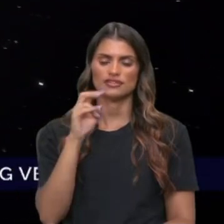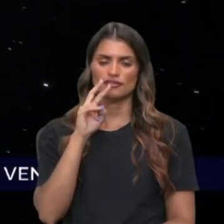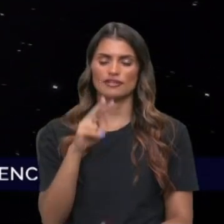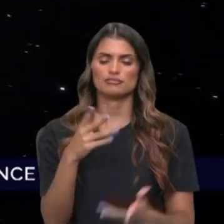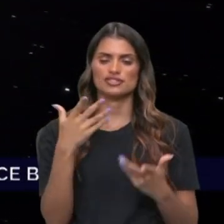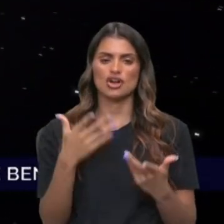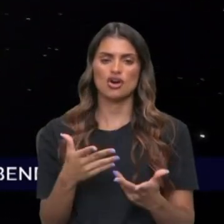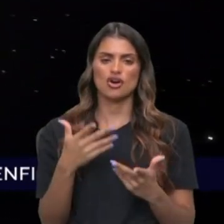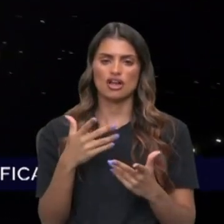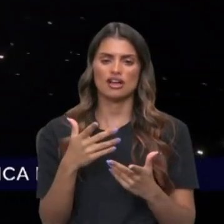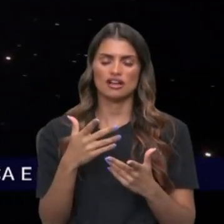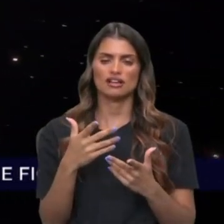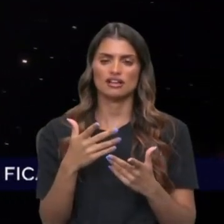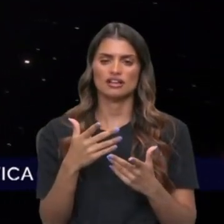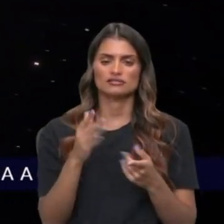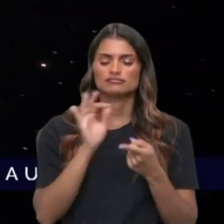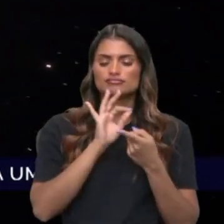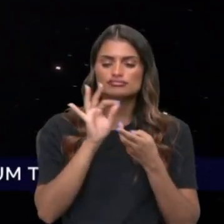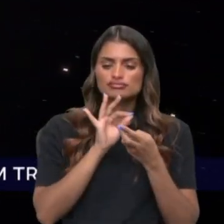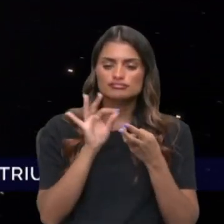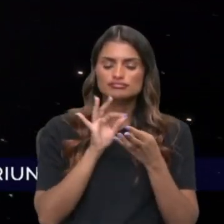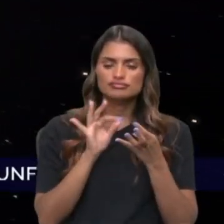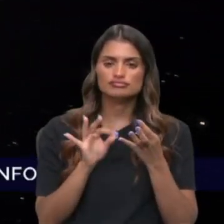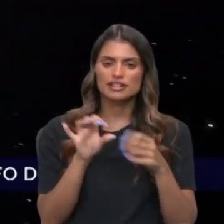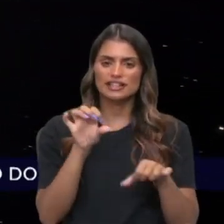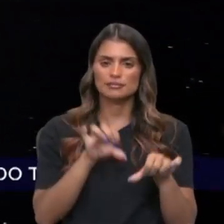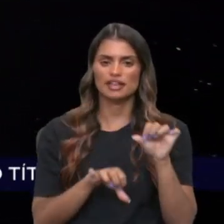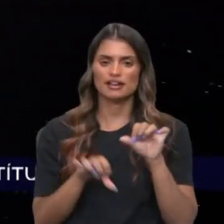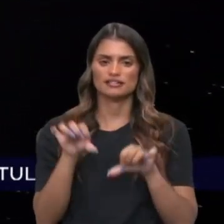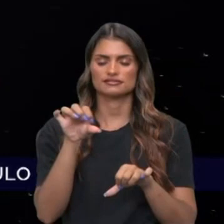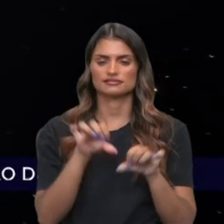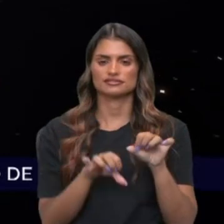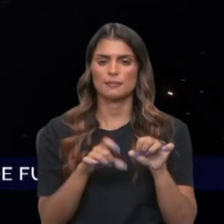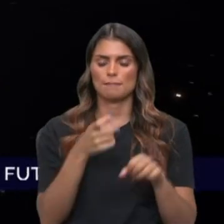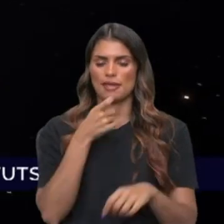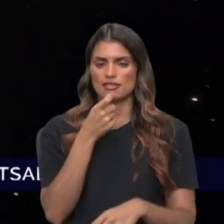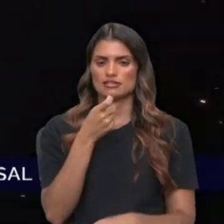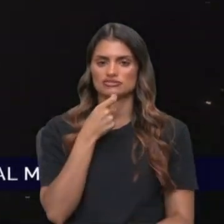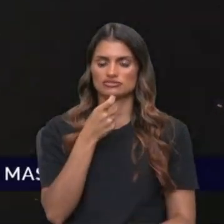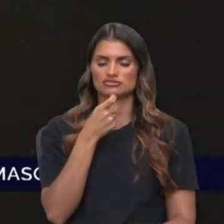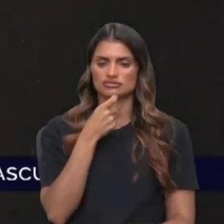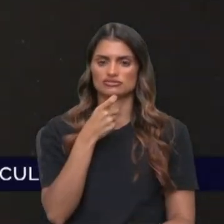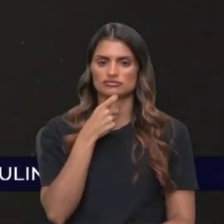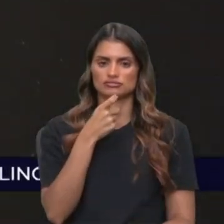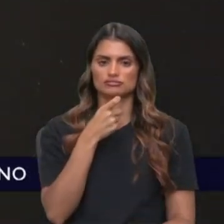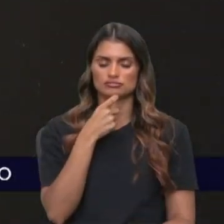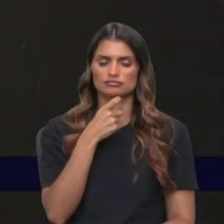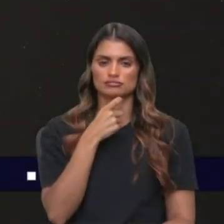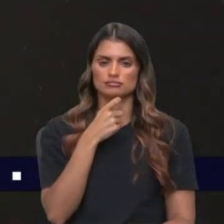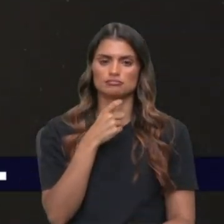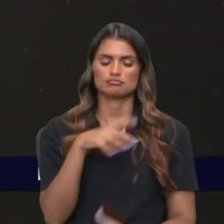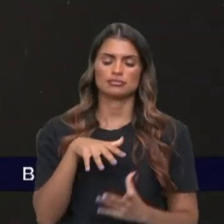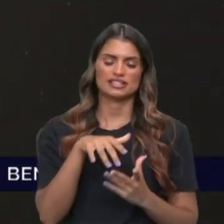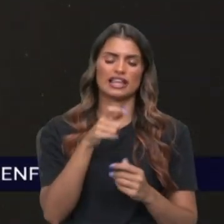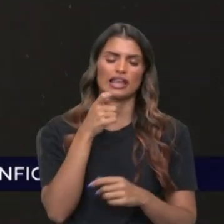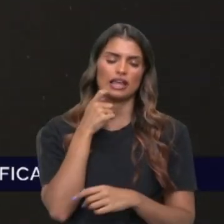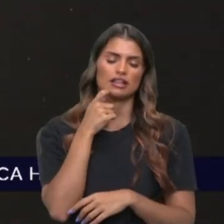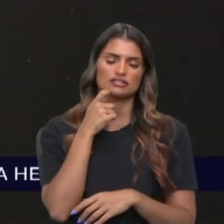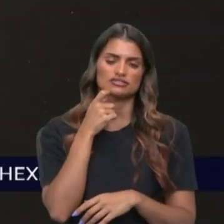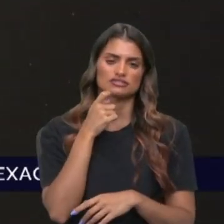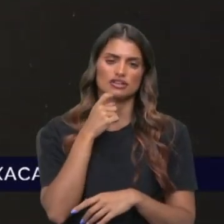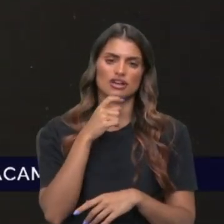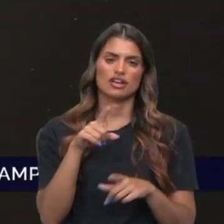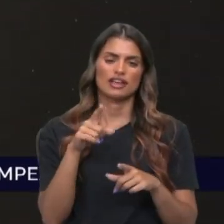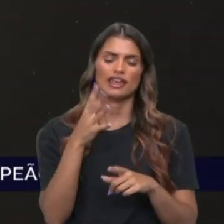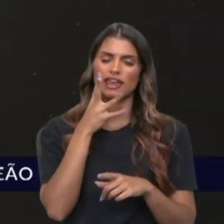na sua atmosfera os elementos que fazem parte, a química que faz parte das rochas. Em planetas tão quentes como estes, aquilo é tudo vaporizado.